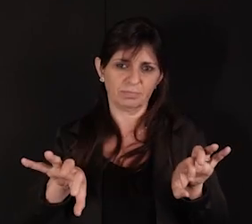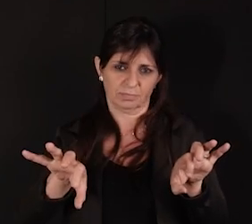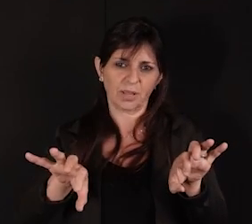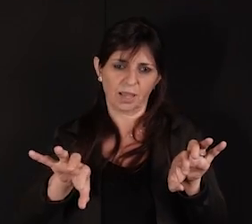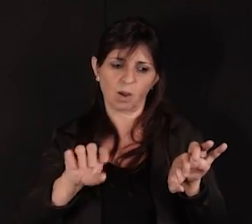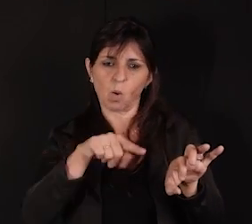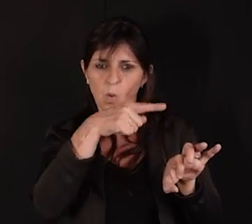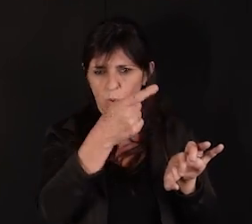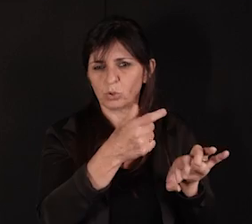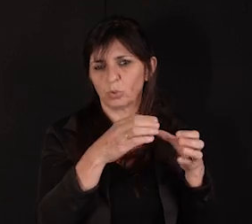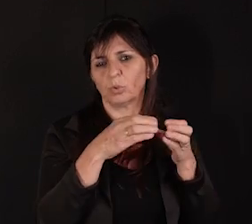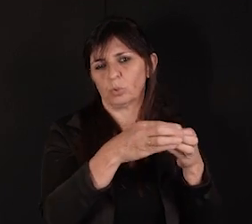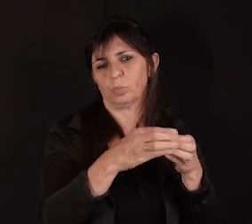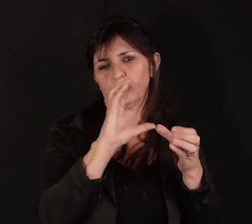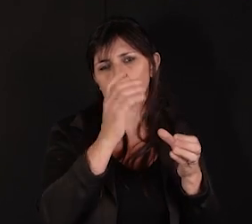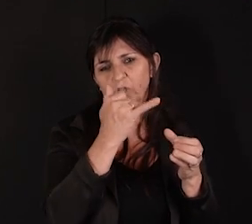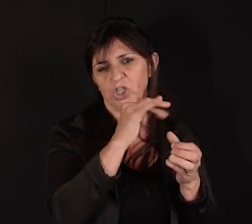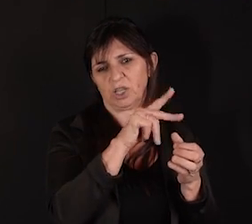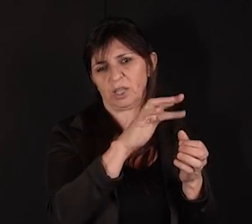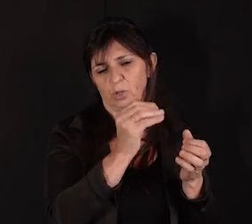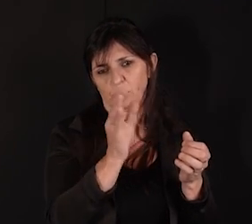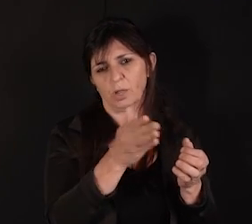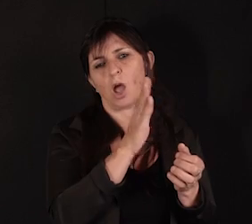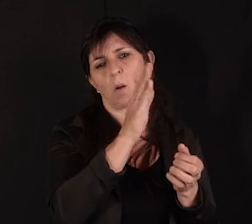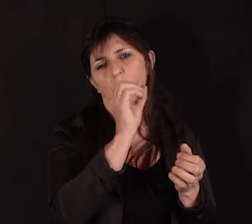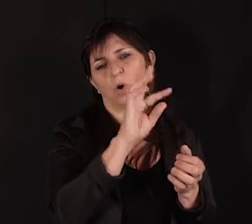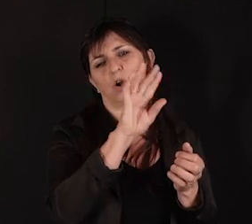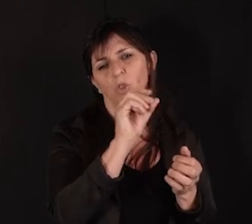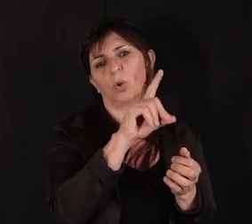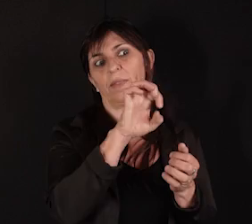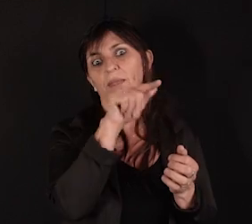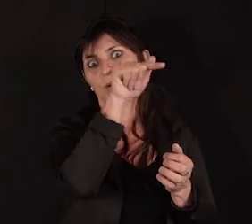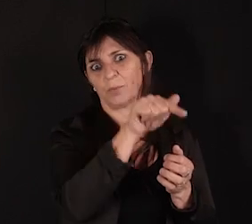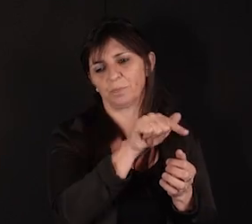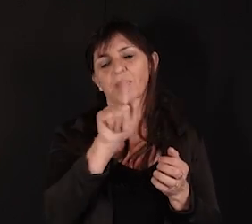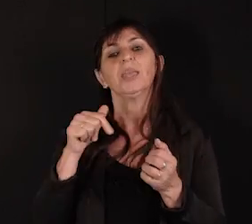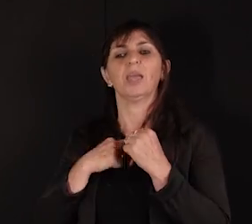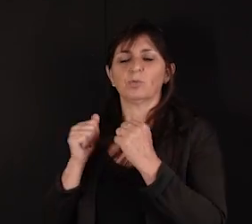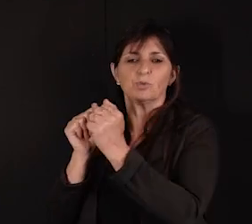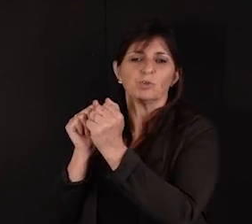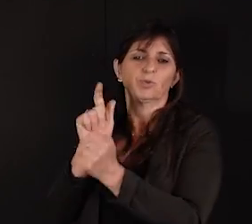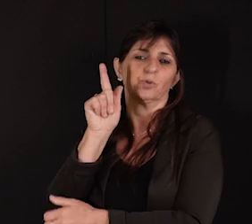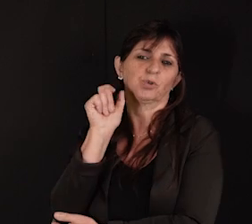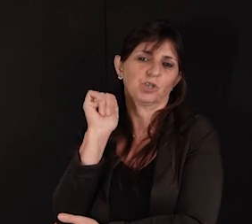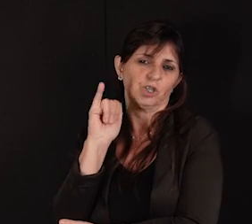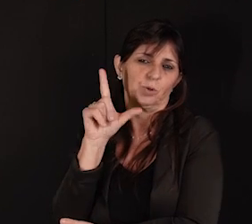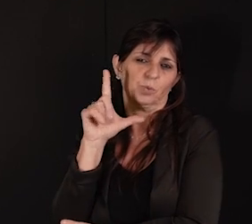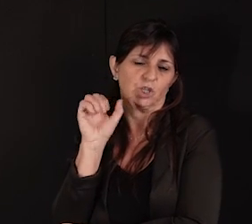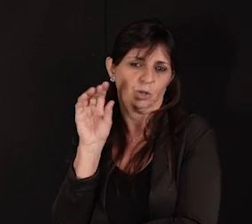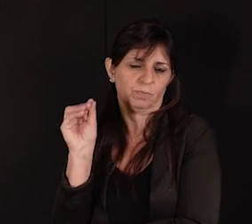Chiquito Bordoneio. E eu fiquei com o Gildinho, com os monarcas. E acertamos. Foi em 1991 que eu entrei nos